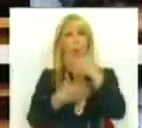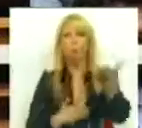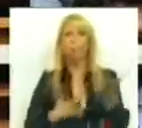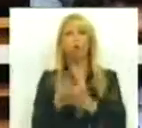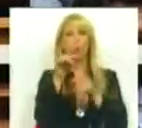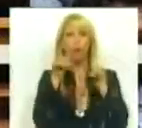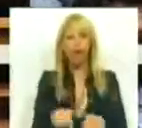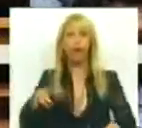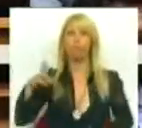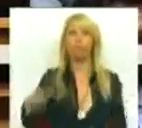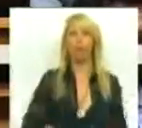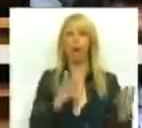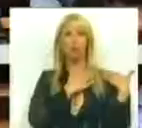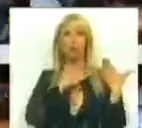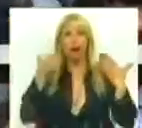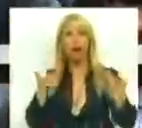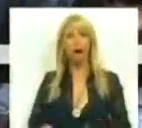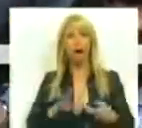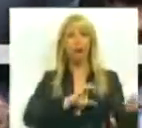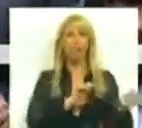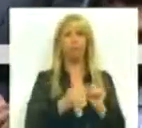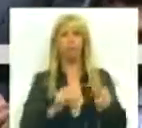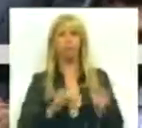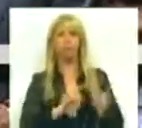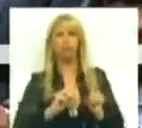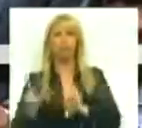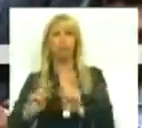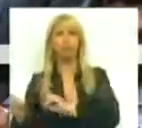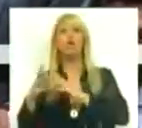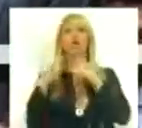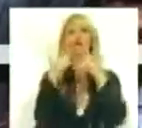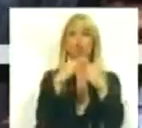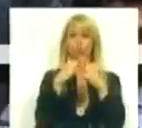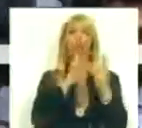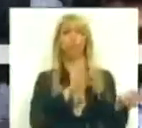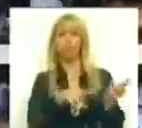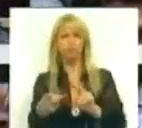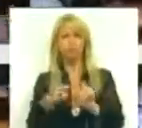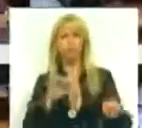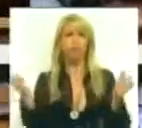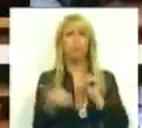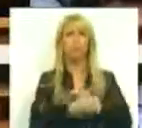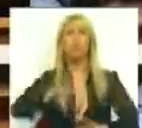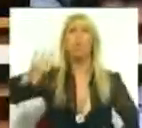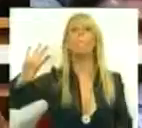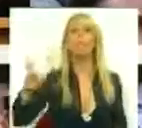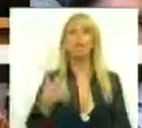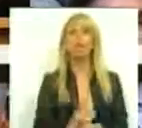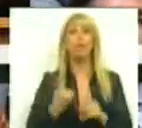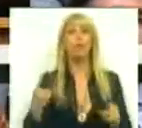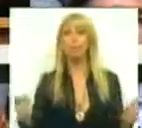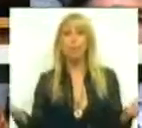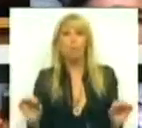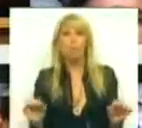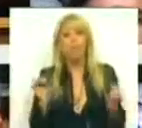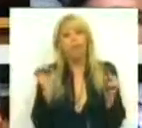a responsabilidade de transformarmos as nossas estruturas e de transformarmos o nosso país. Porque não há, essa foi